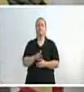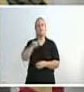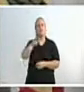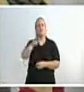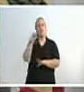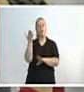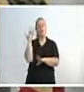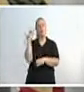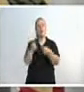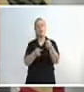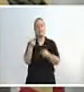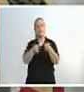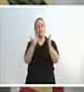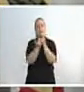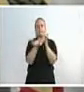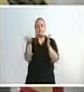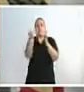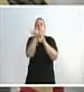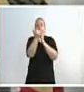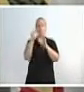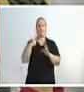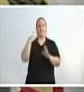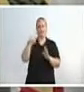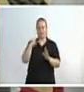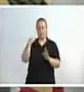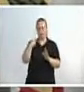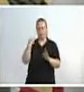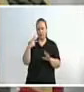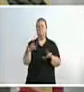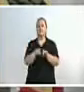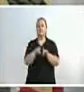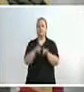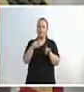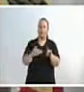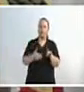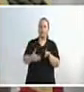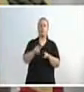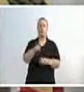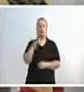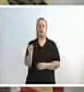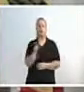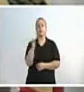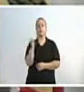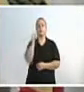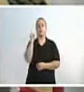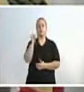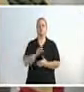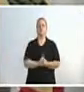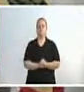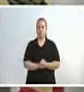debate pelo aumento do número de vereadores na cidade, também agora estão fazendo isso, e isso é importante. Eu acho que é importante.